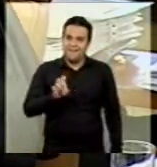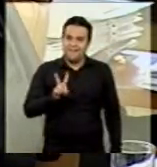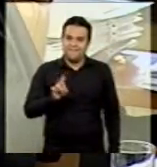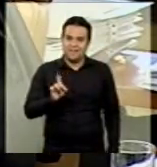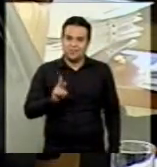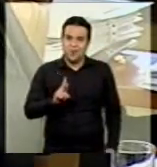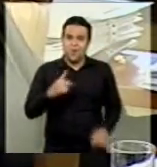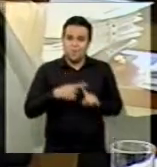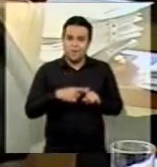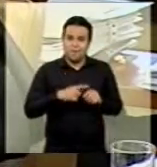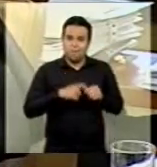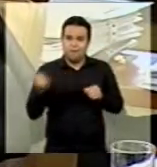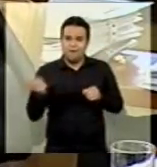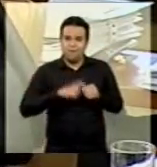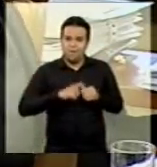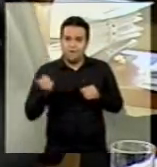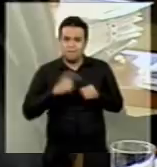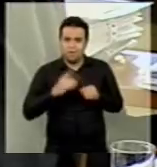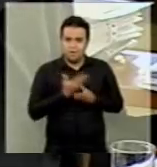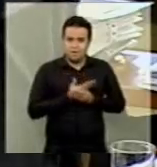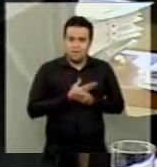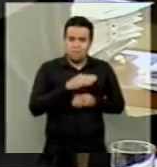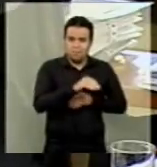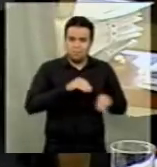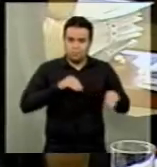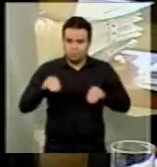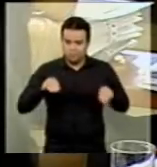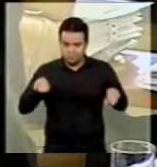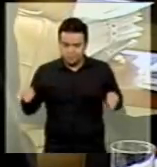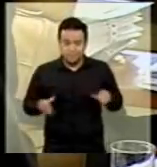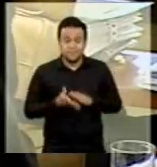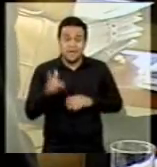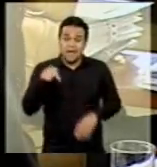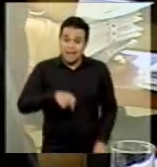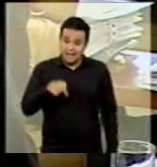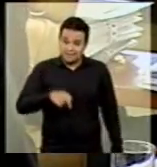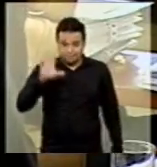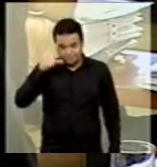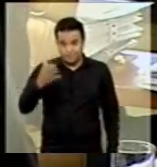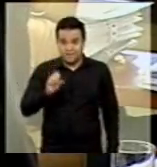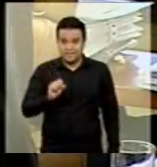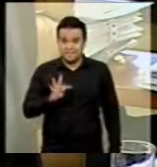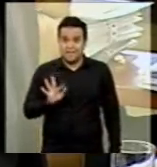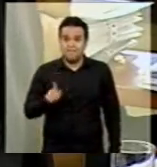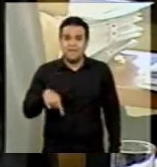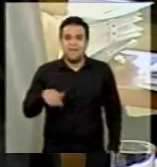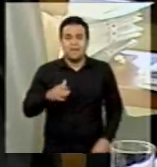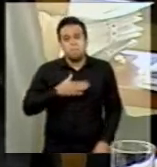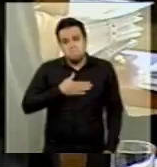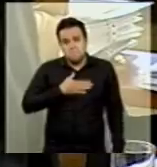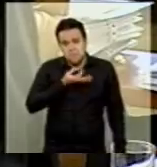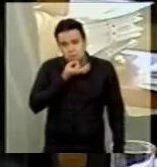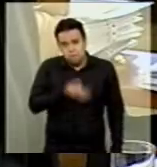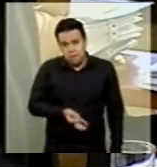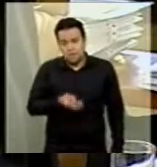Começa numa instância e vai para outra. O que está se decidindo aqui, então, é, na verdade, na minha ótica,